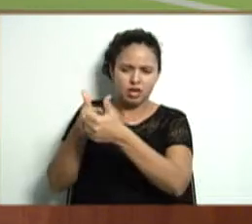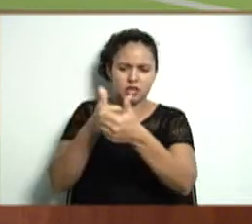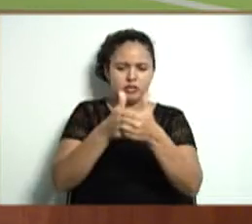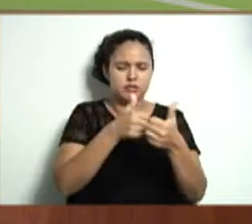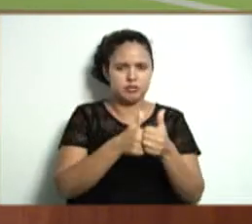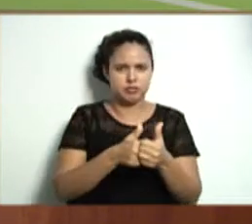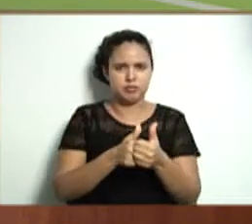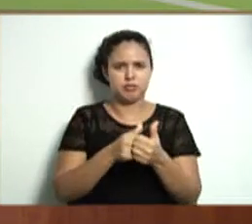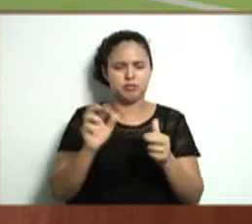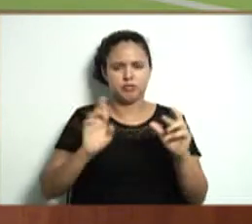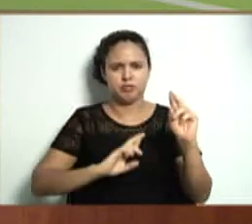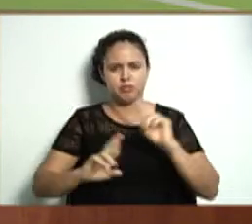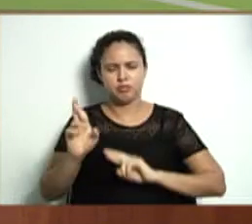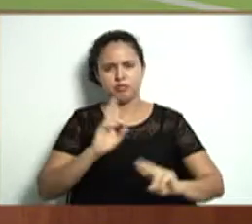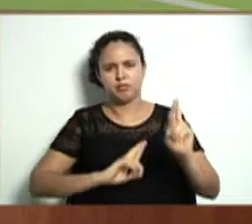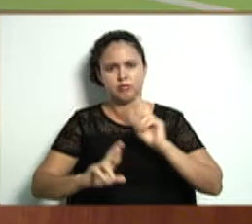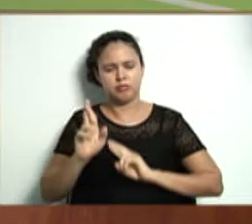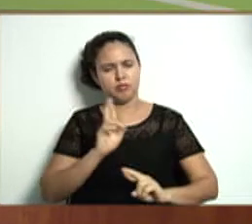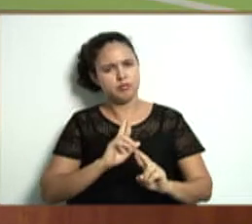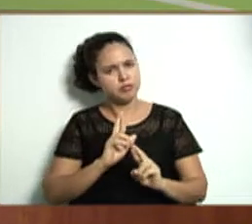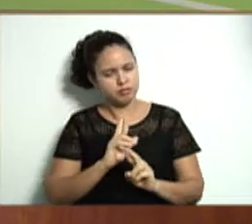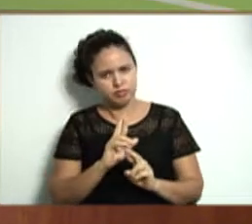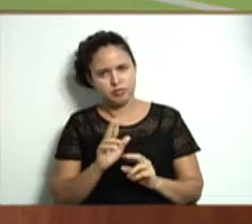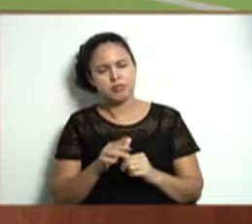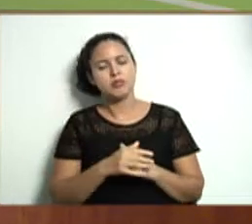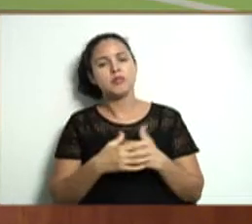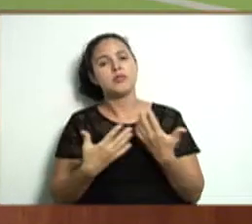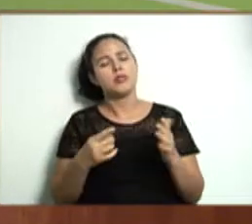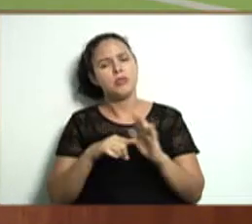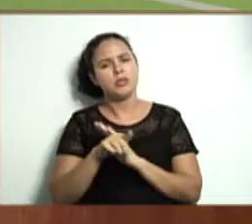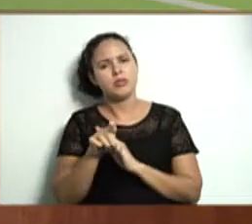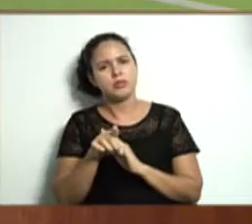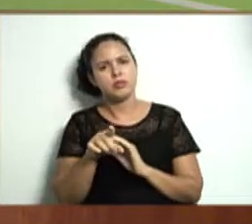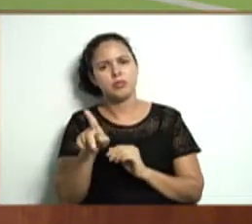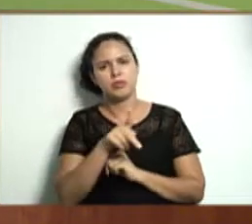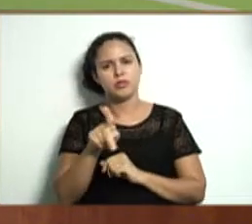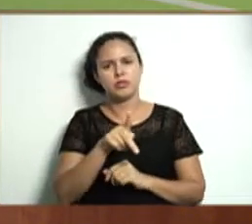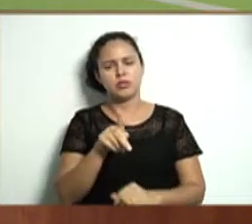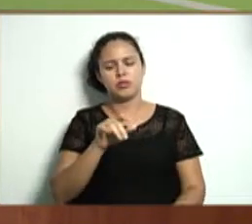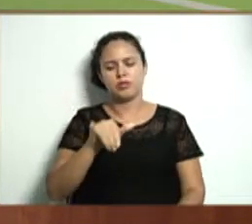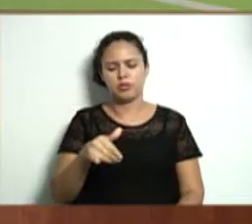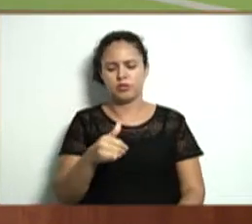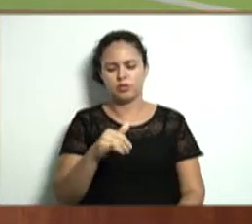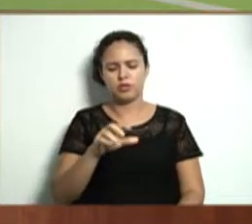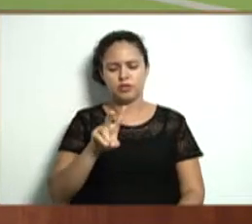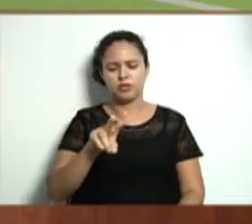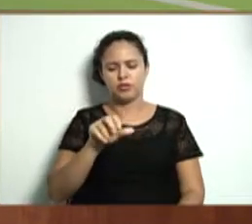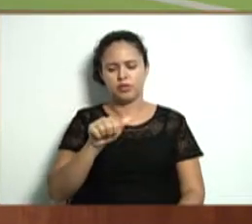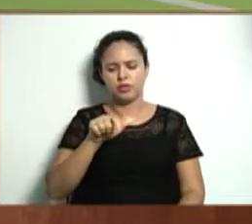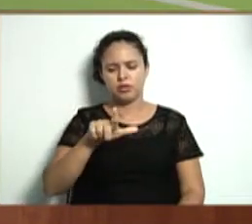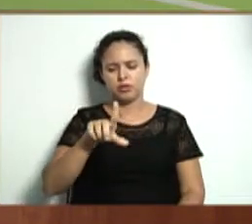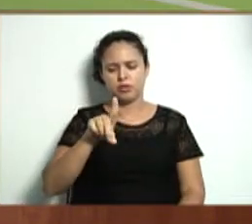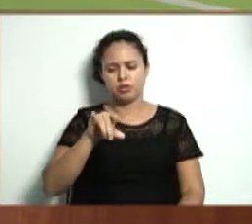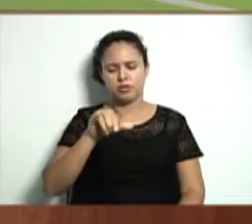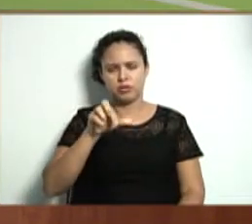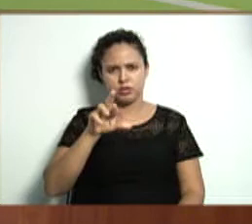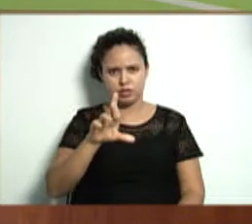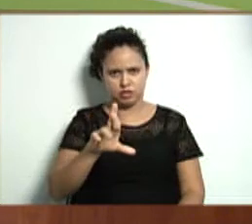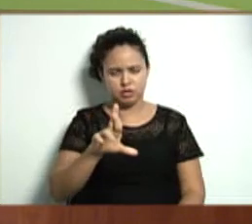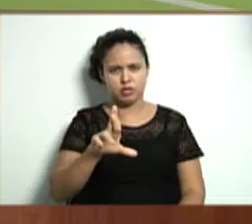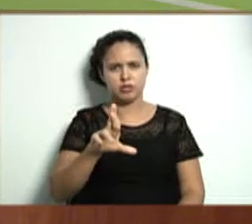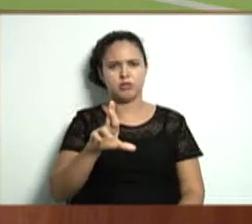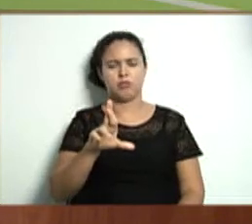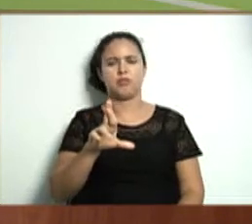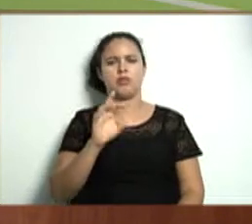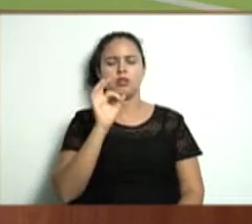marcaram a alternativa A. Aí eu pergunto, professor Valdir, os estudantes compreenderam porque é a questão B? Espero